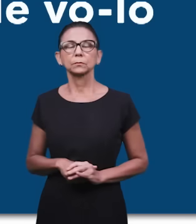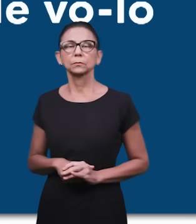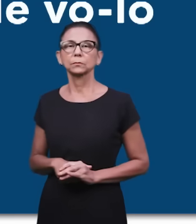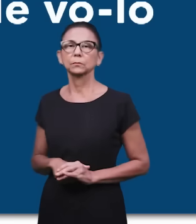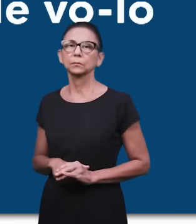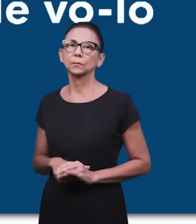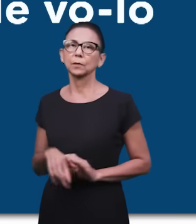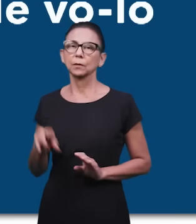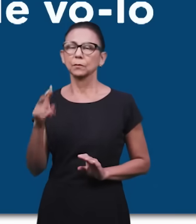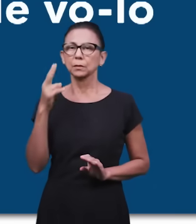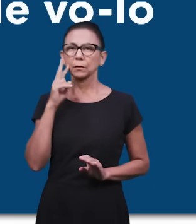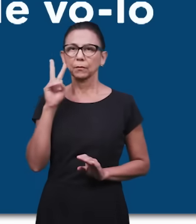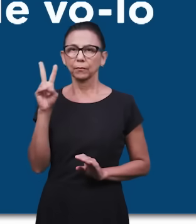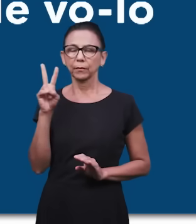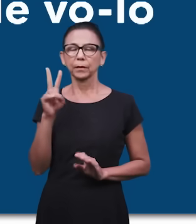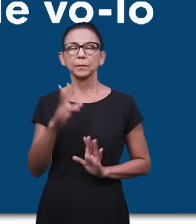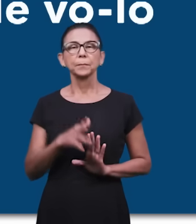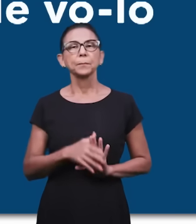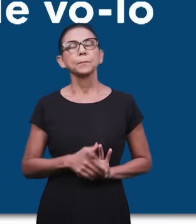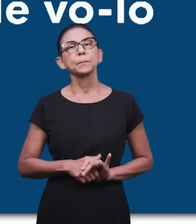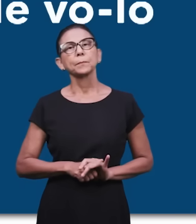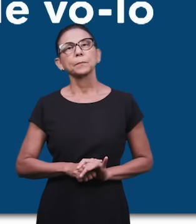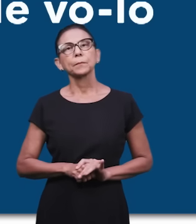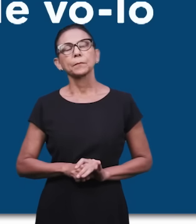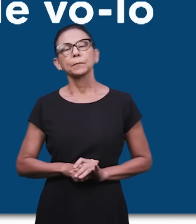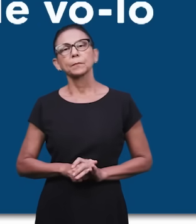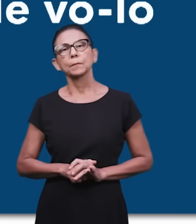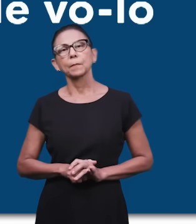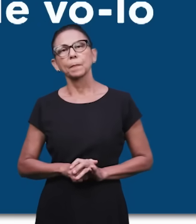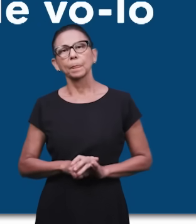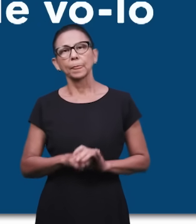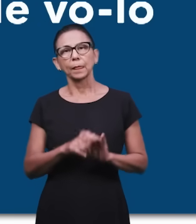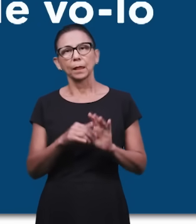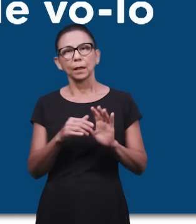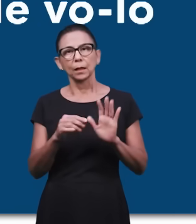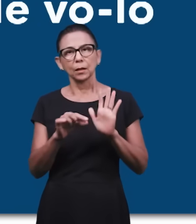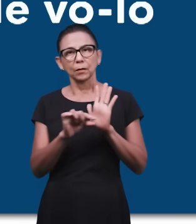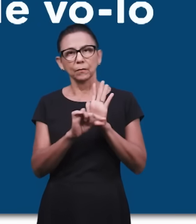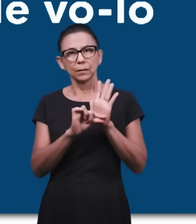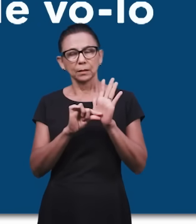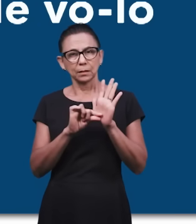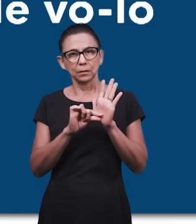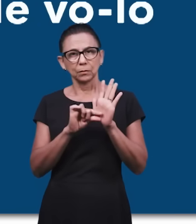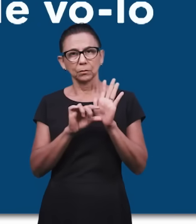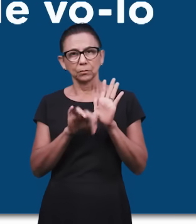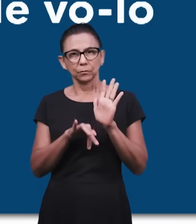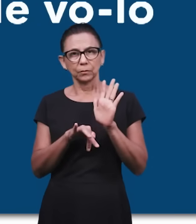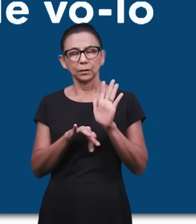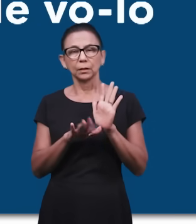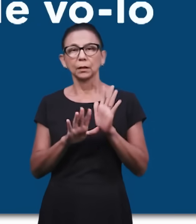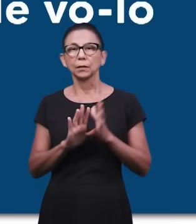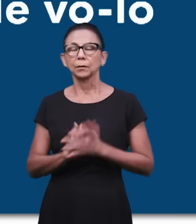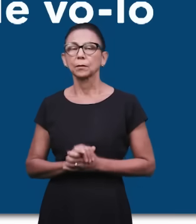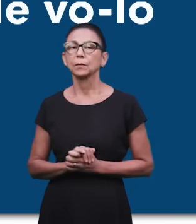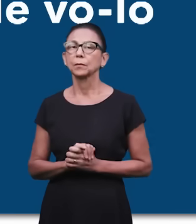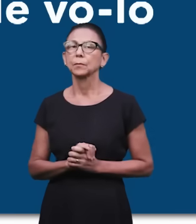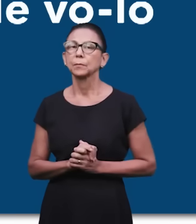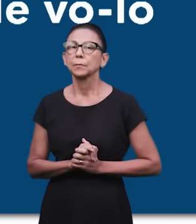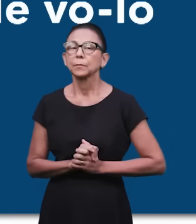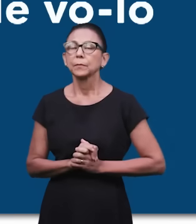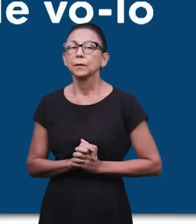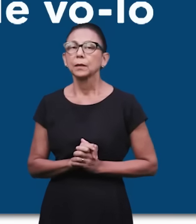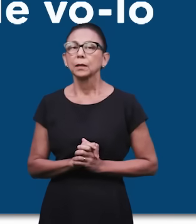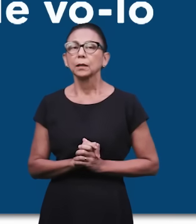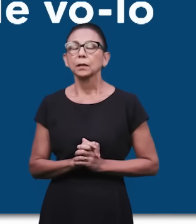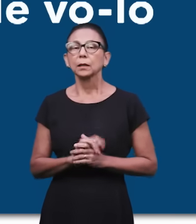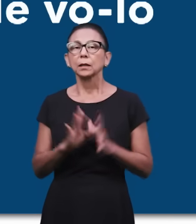tela que a última parte do versículo diz assim: a fim de que tudo quanto em meu nome